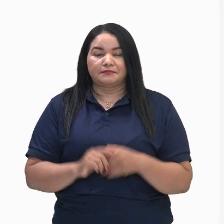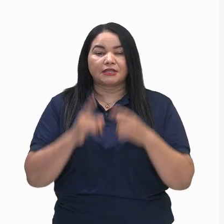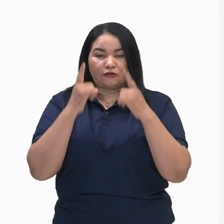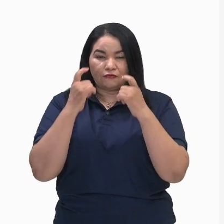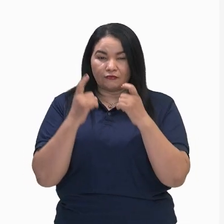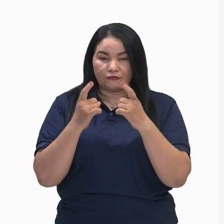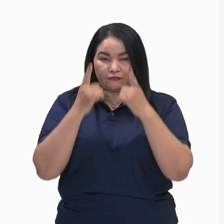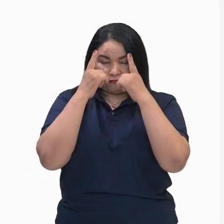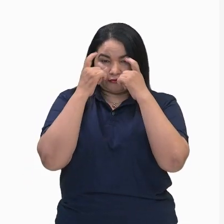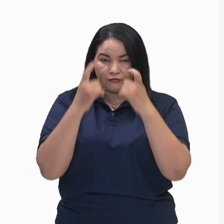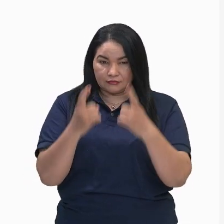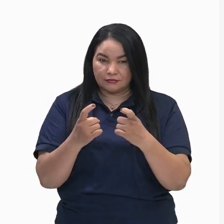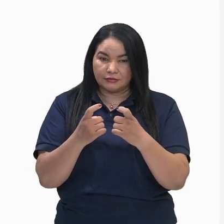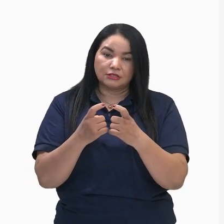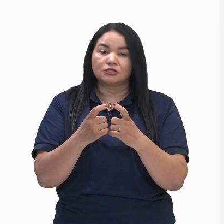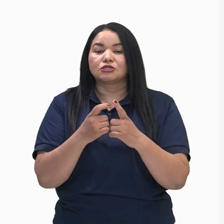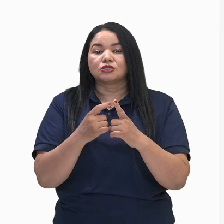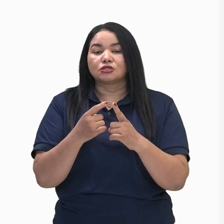Violência